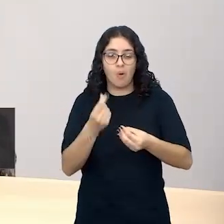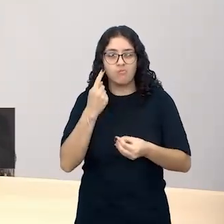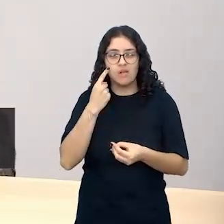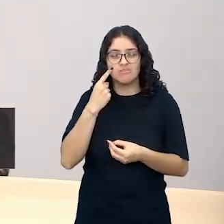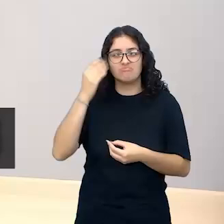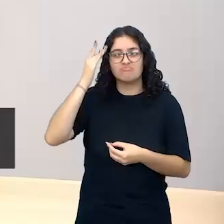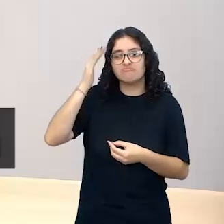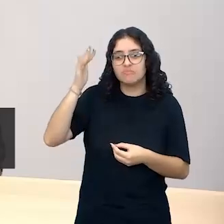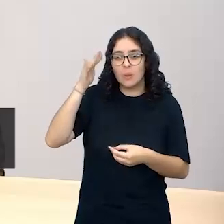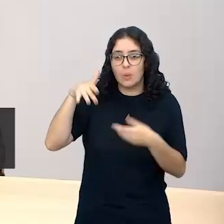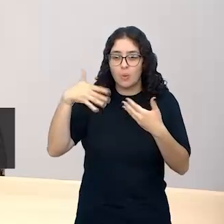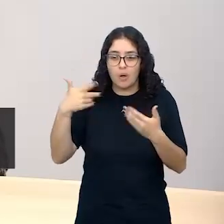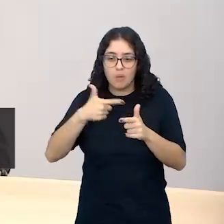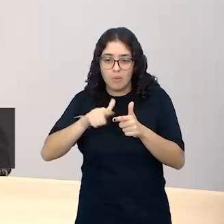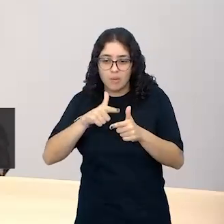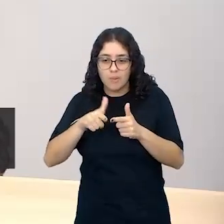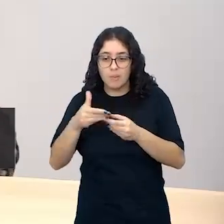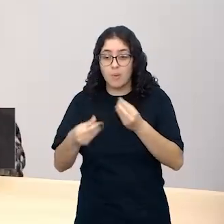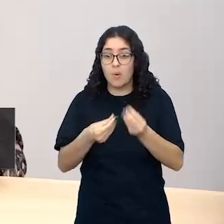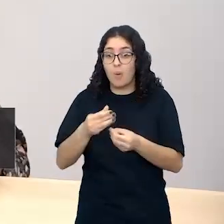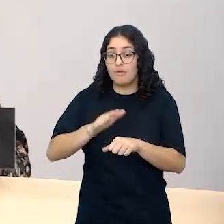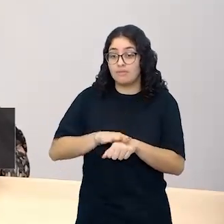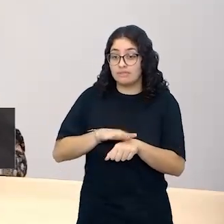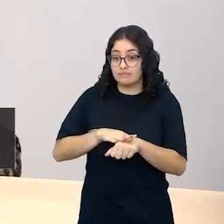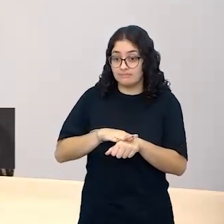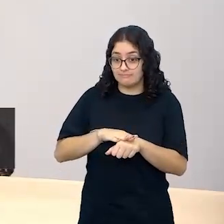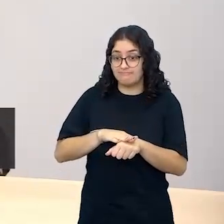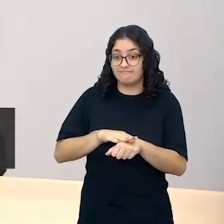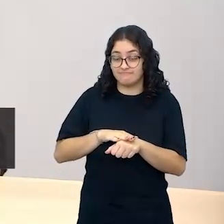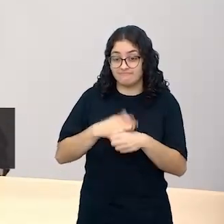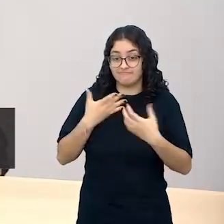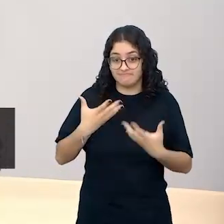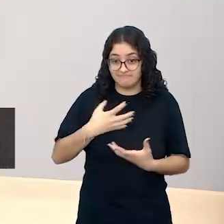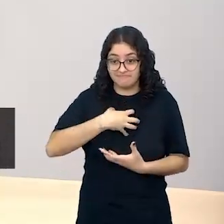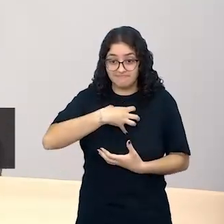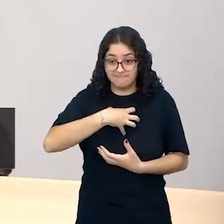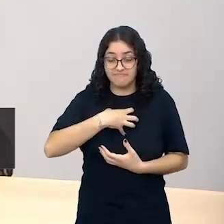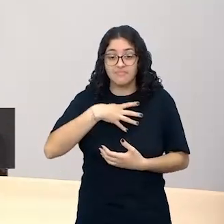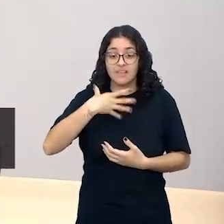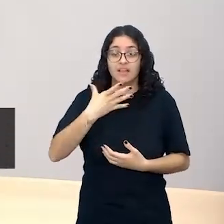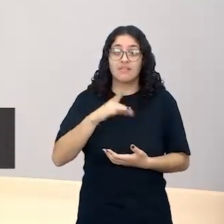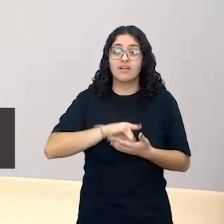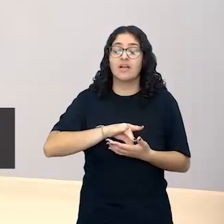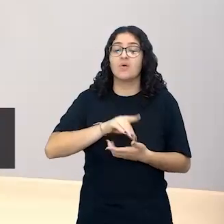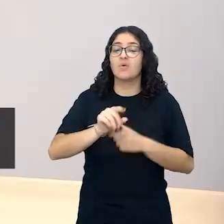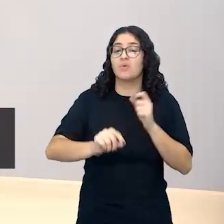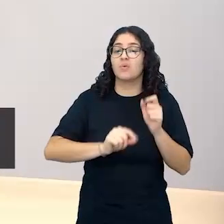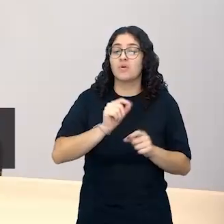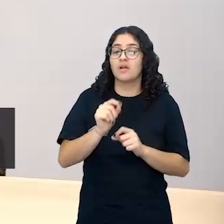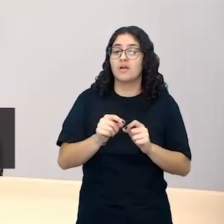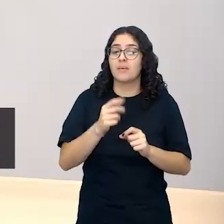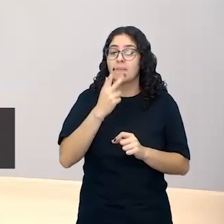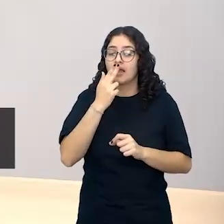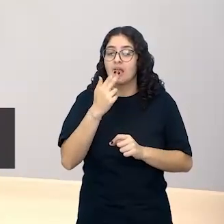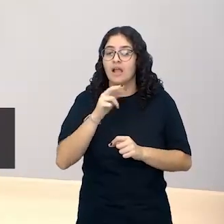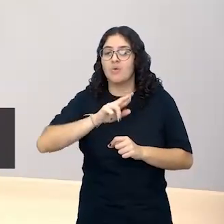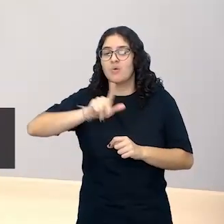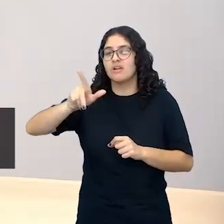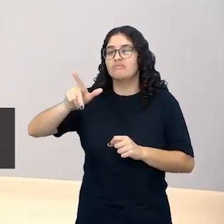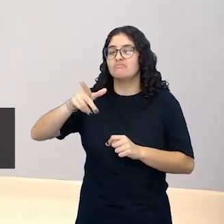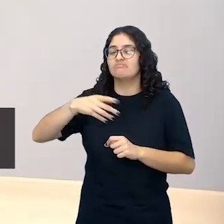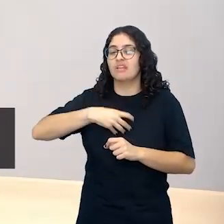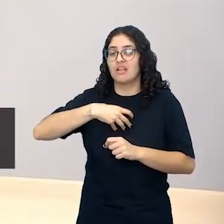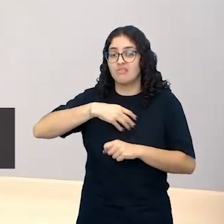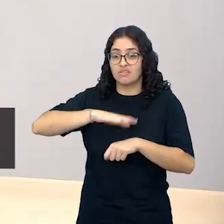qual o problema, como eles vão fazer isso, de que forma vão fazer isso. Na verdade, é quase que uma outra forma de